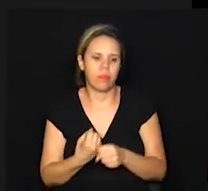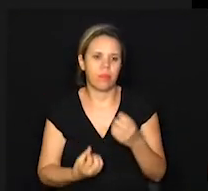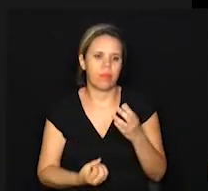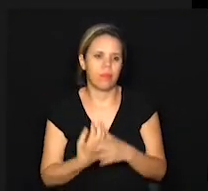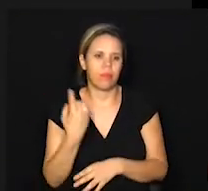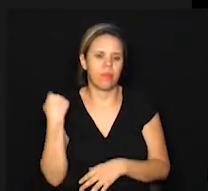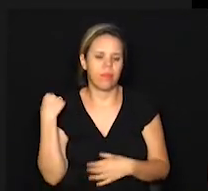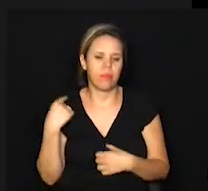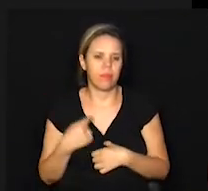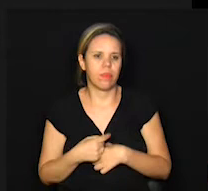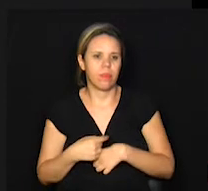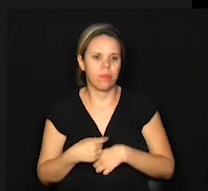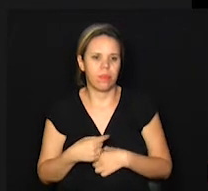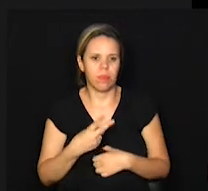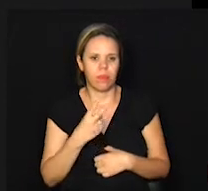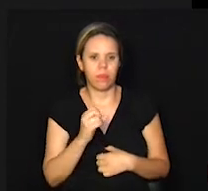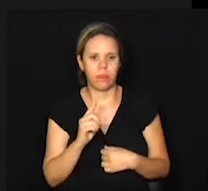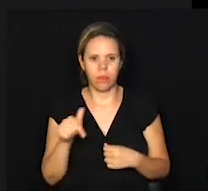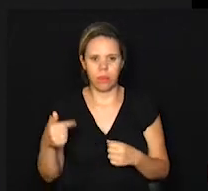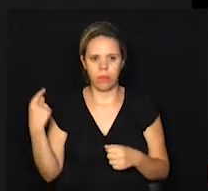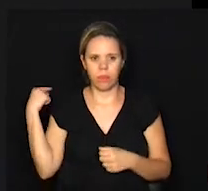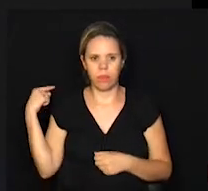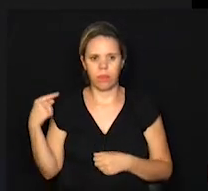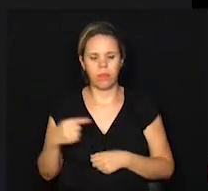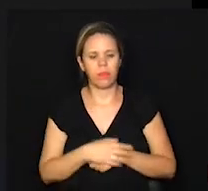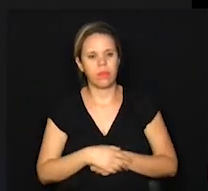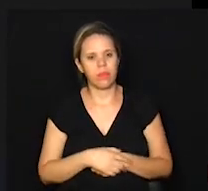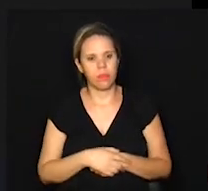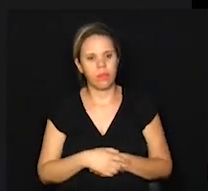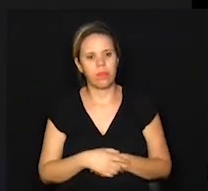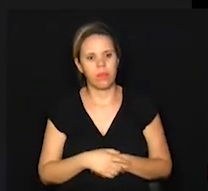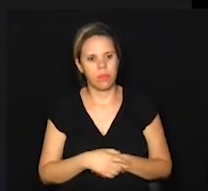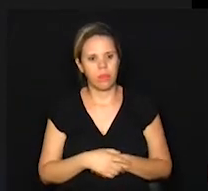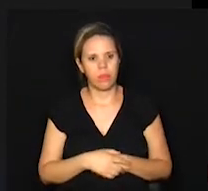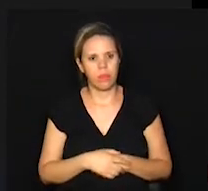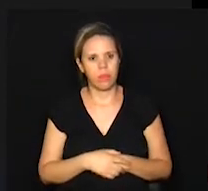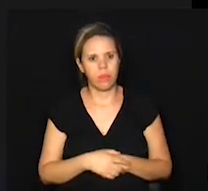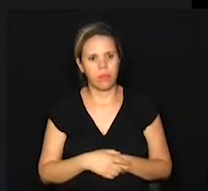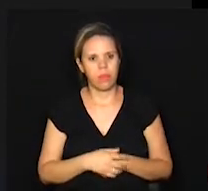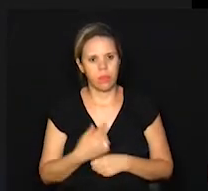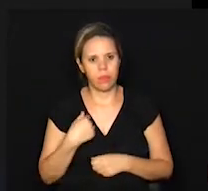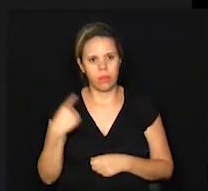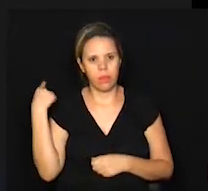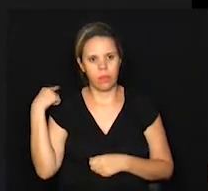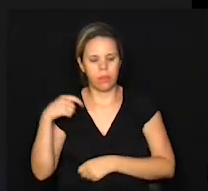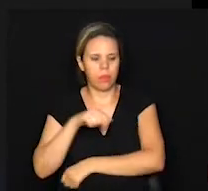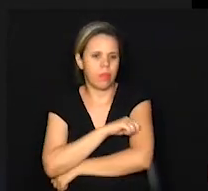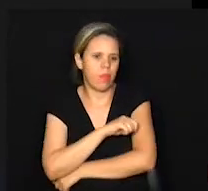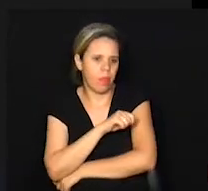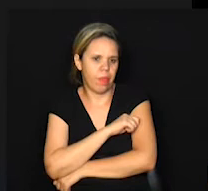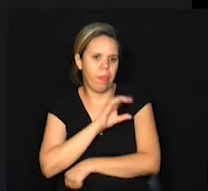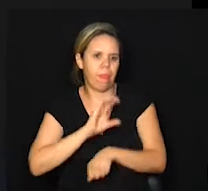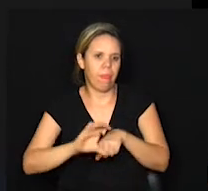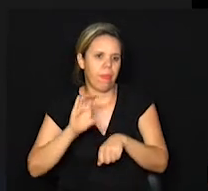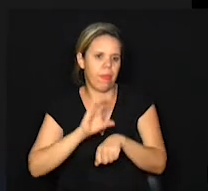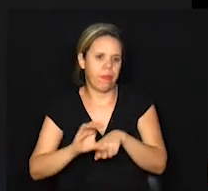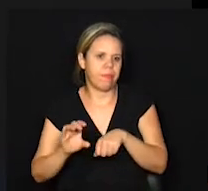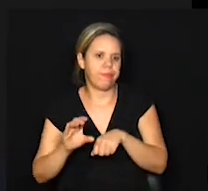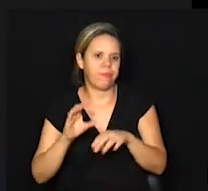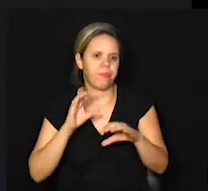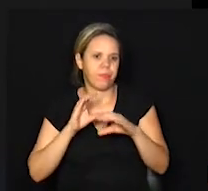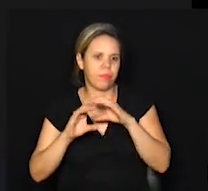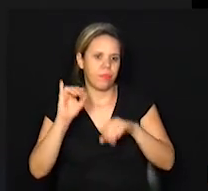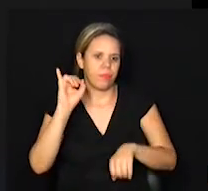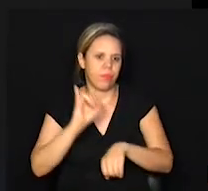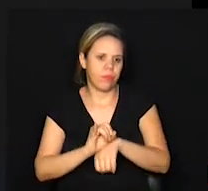aconteceu. Foi lá em 2017. Eu fui aluna do curso de Relações Internacionais